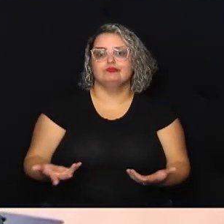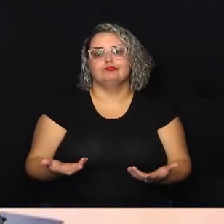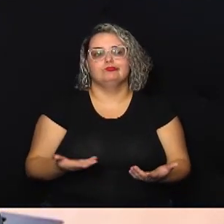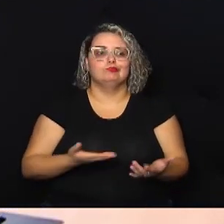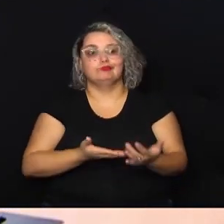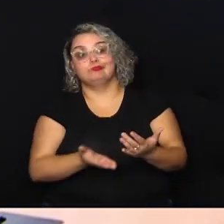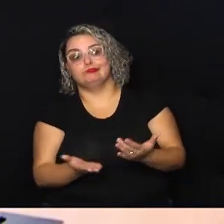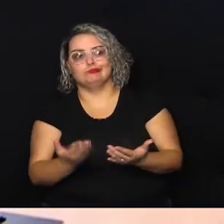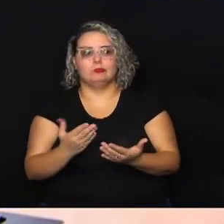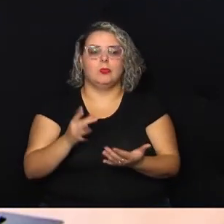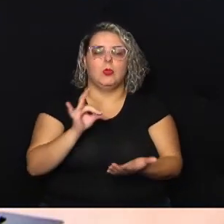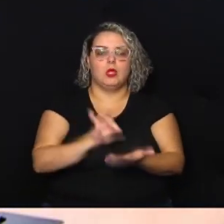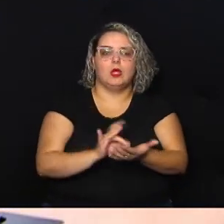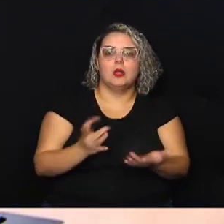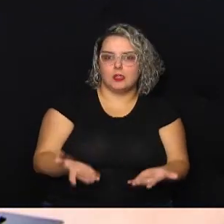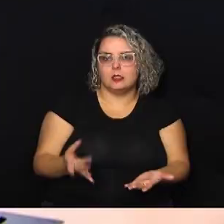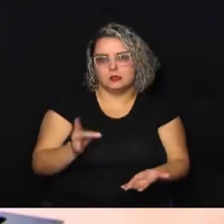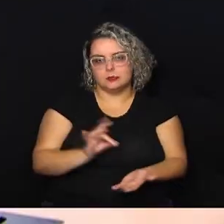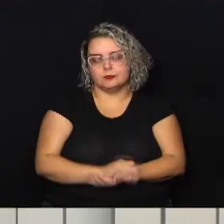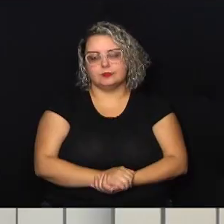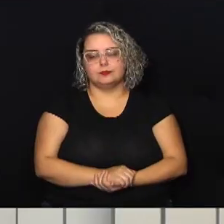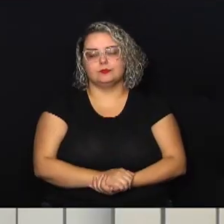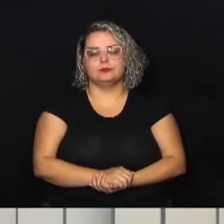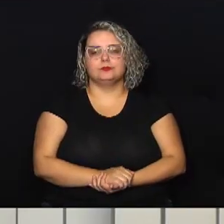distorcendo, na verdade, a realidade dos fatos.